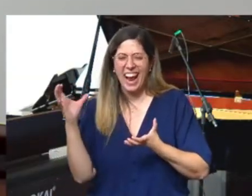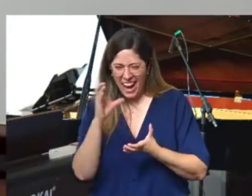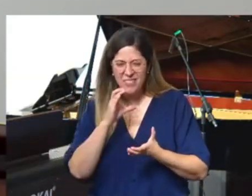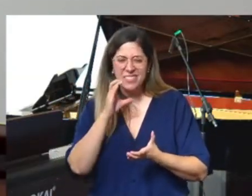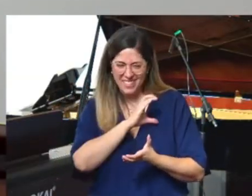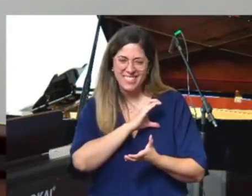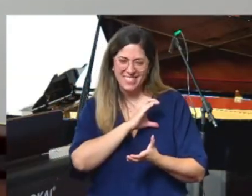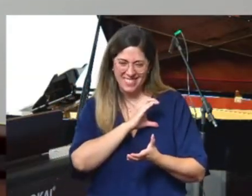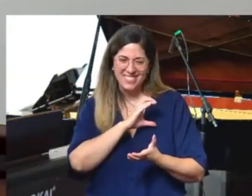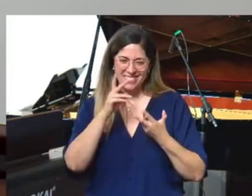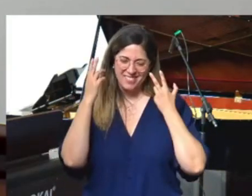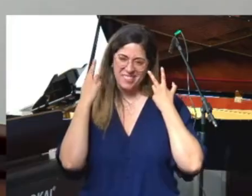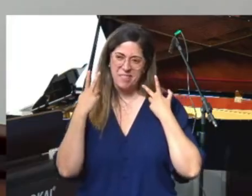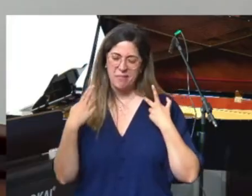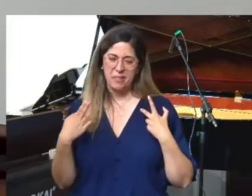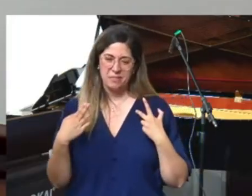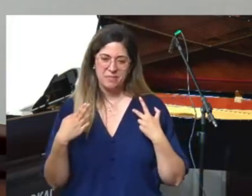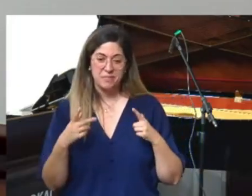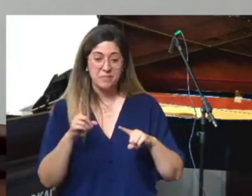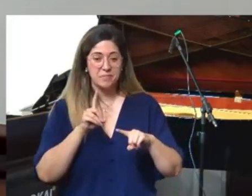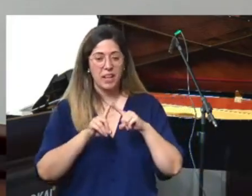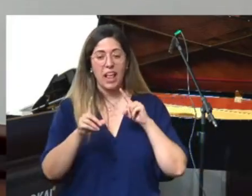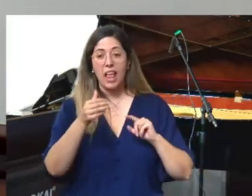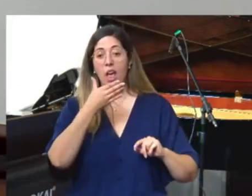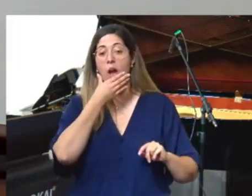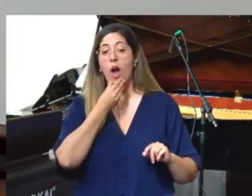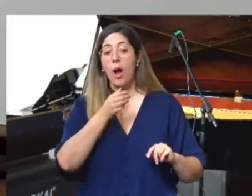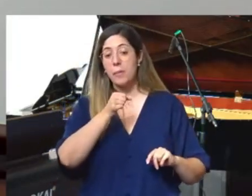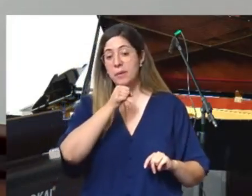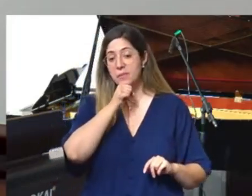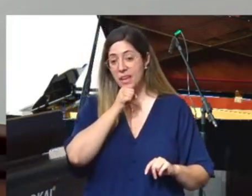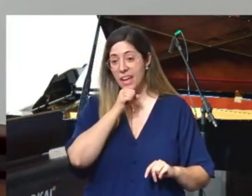idosos maduros, mas às mulheres, às jovens